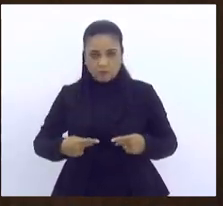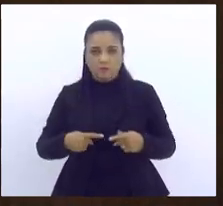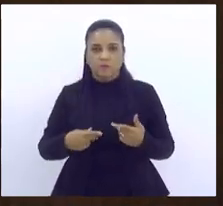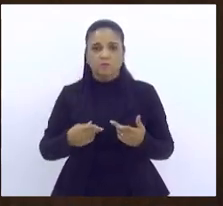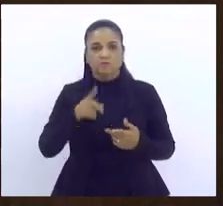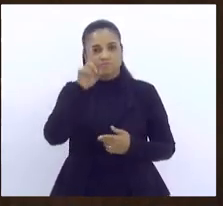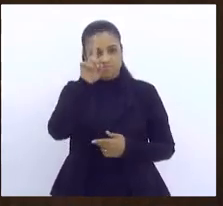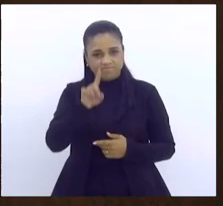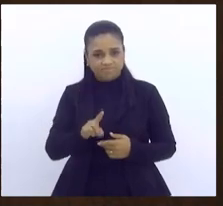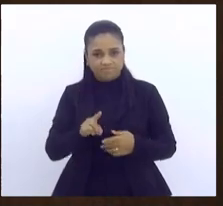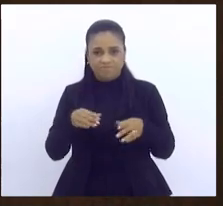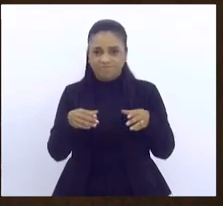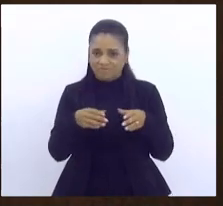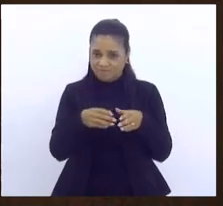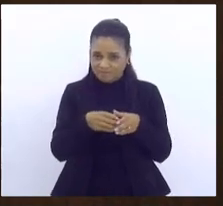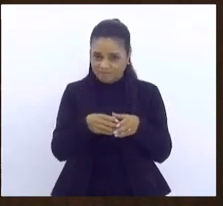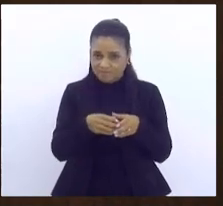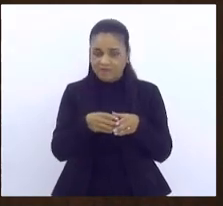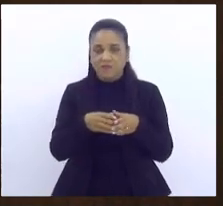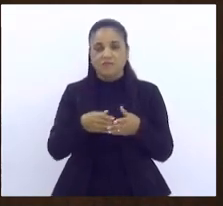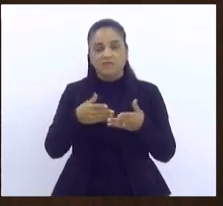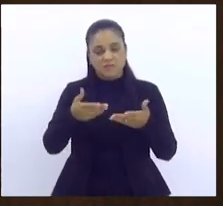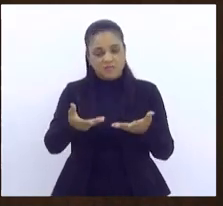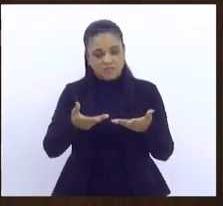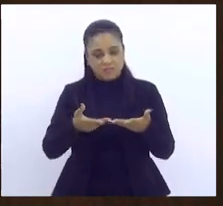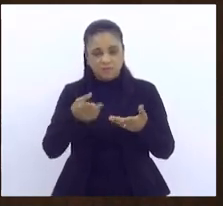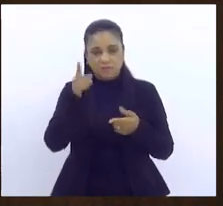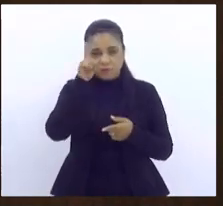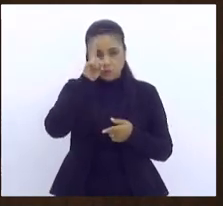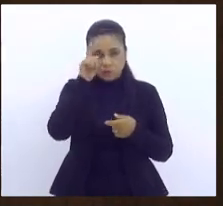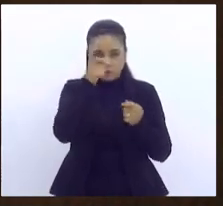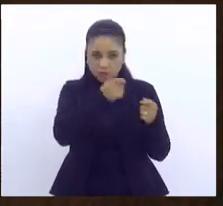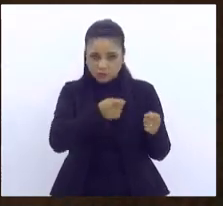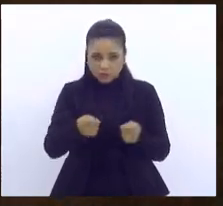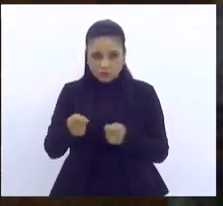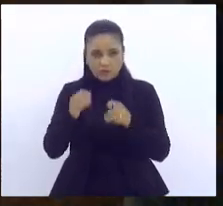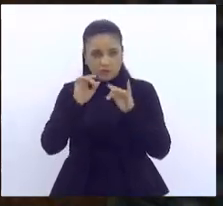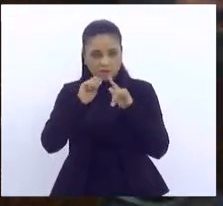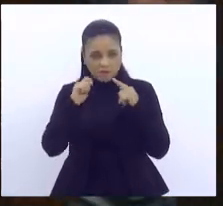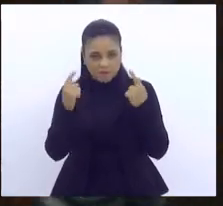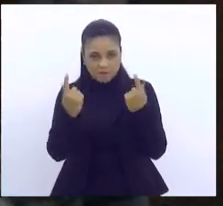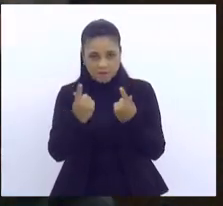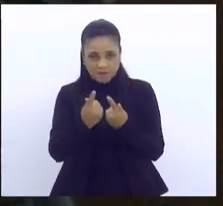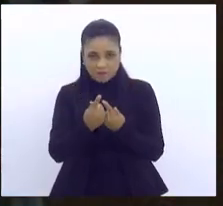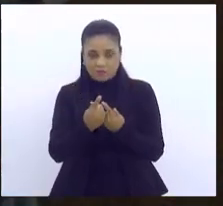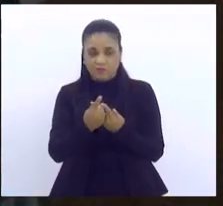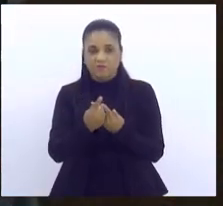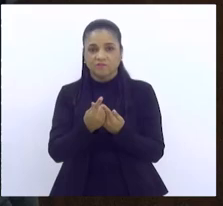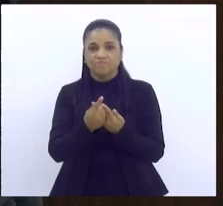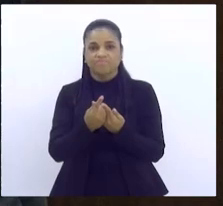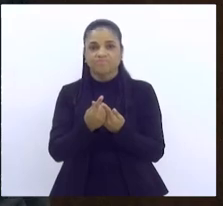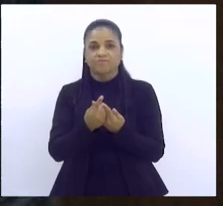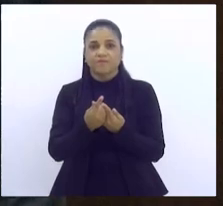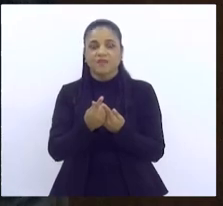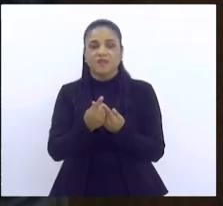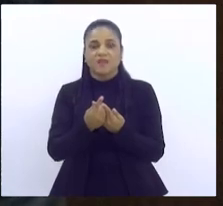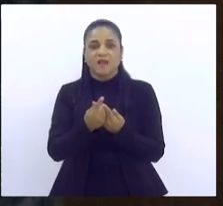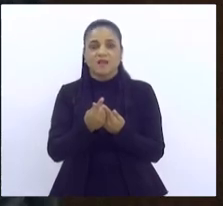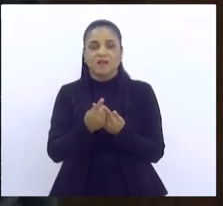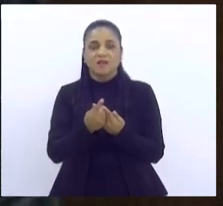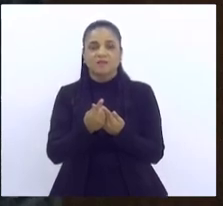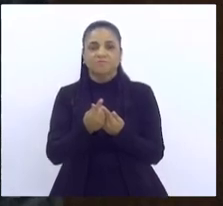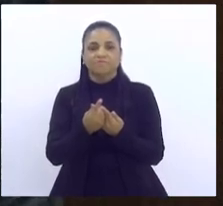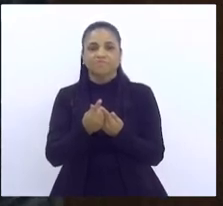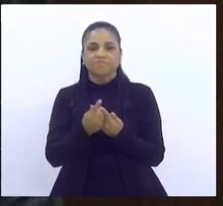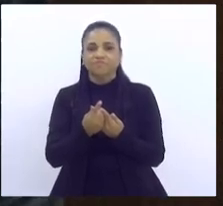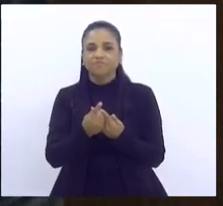diariamente recebe aqui nessa mesma Alerj o que é o quanto que é a falência da segurança pública